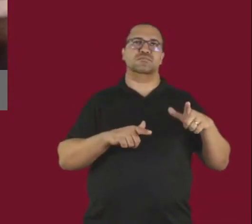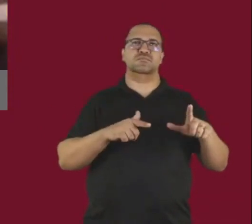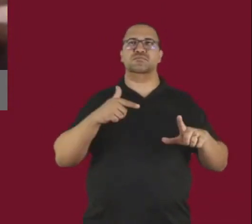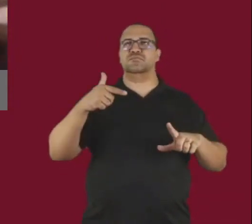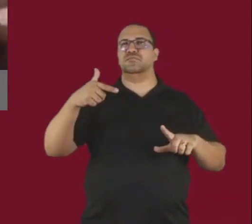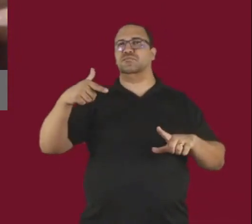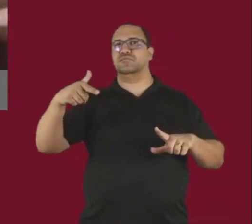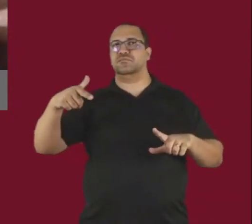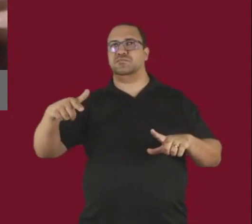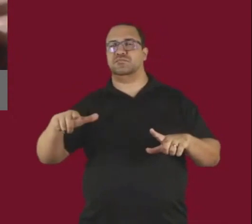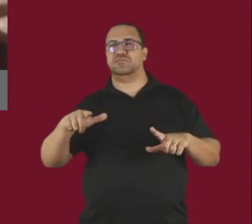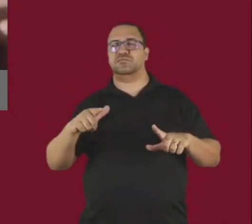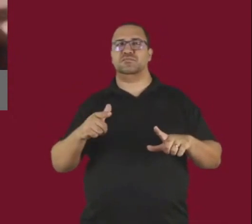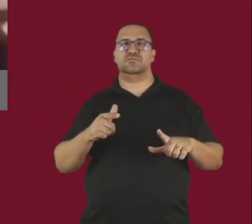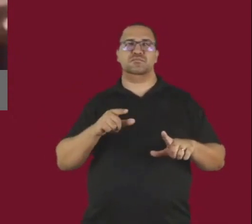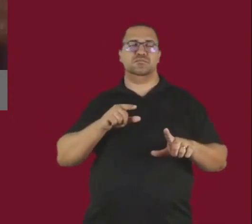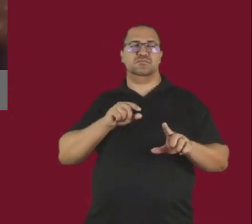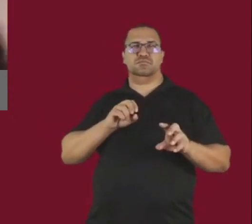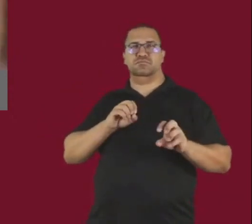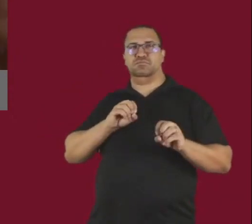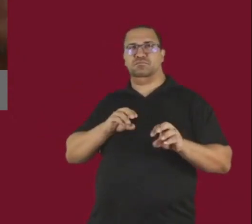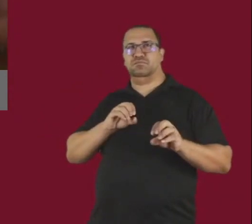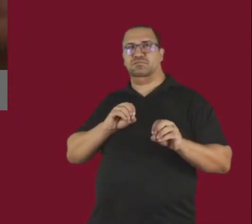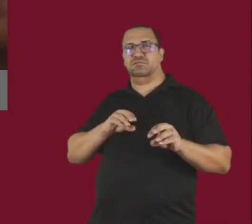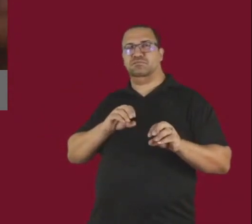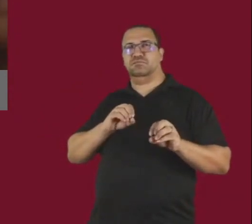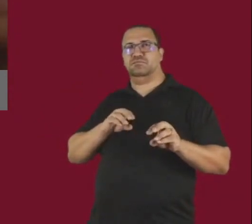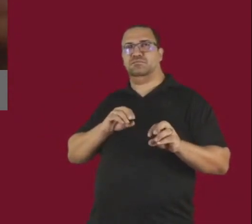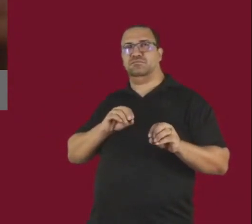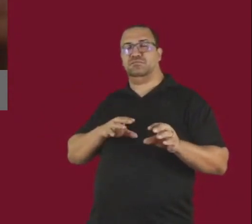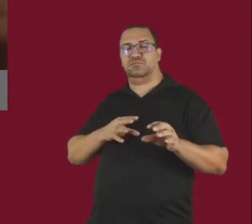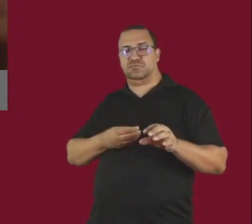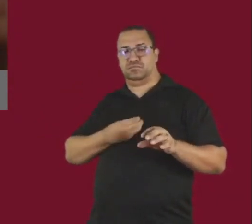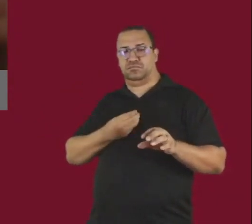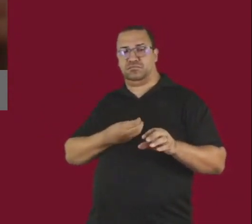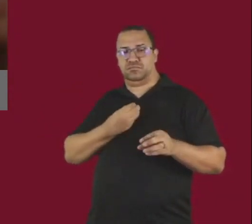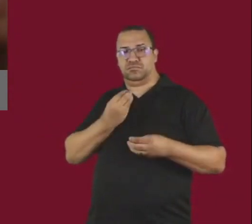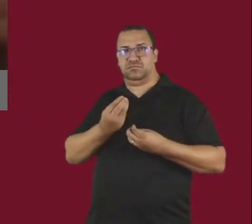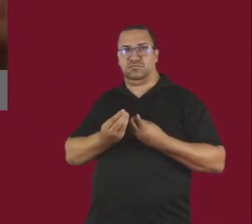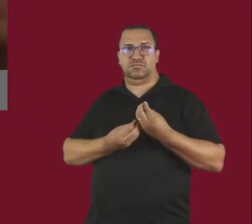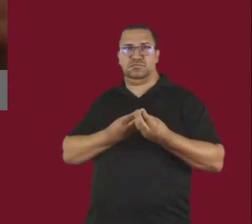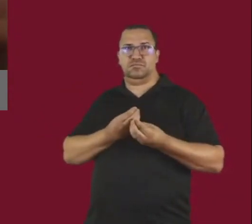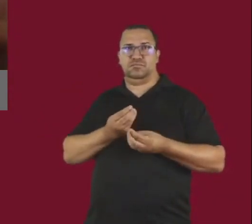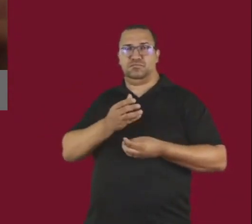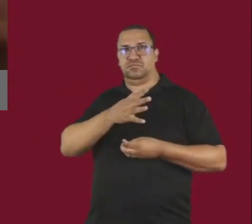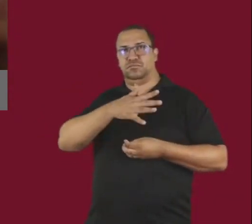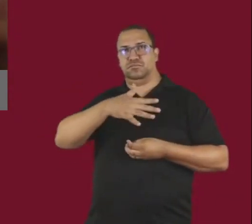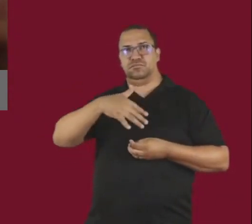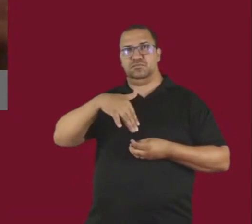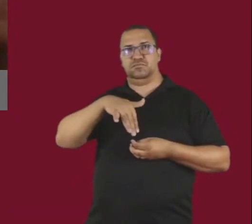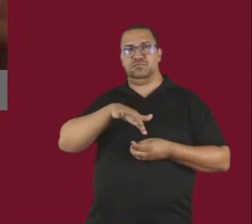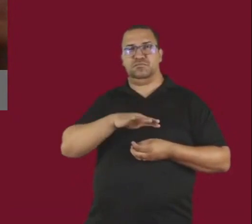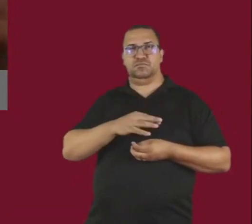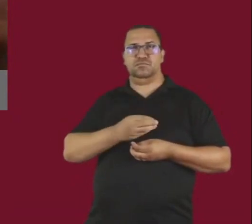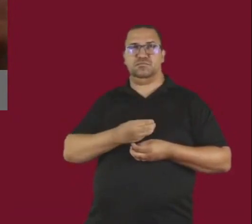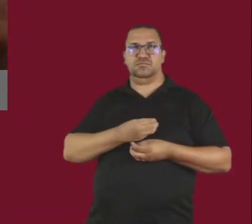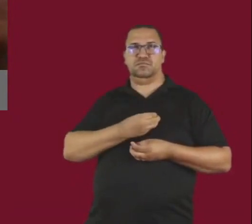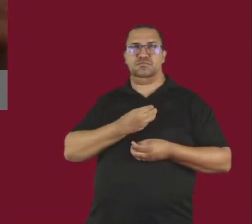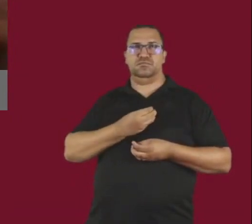nos ensinar a viver depois do fim do mundo. Essa região que eu vivo aqui viveu o fim de